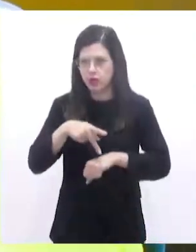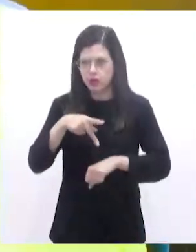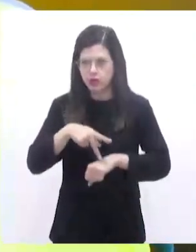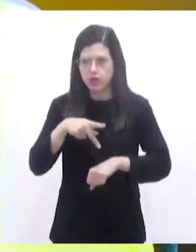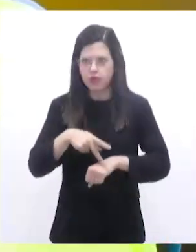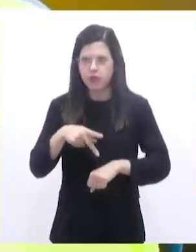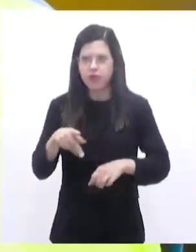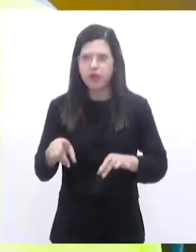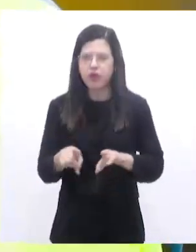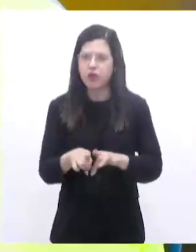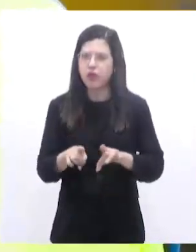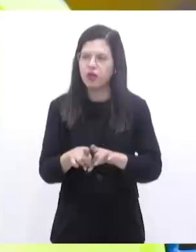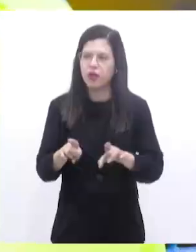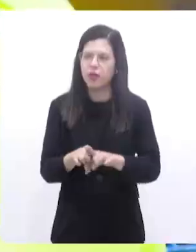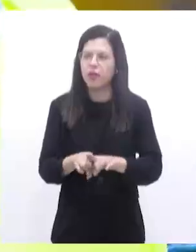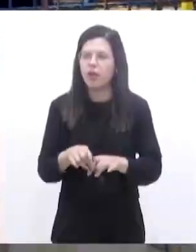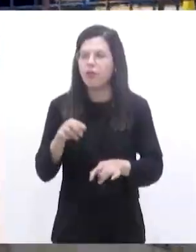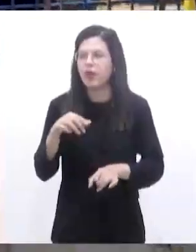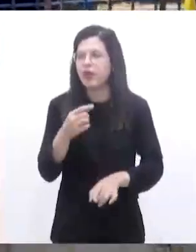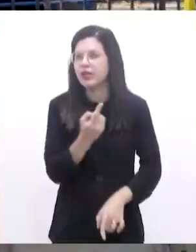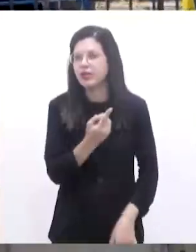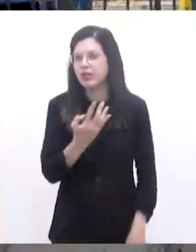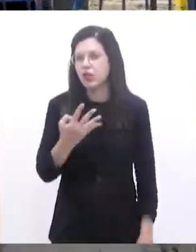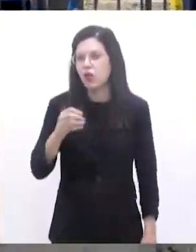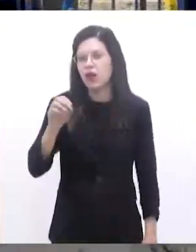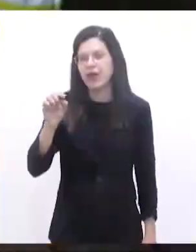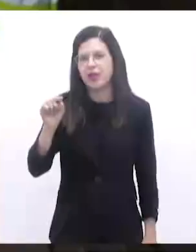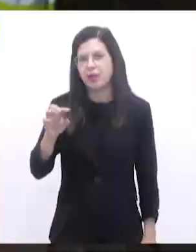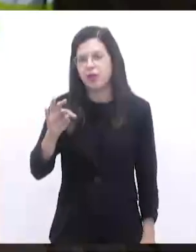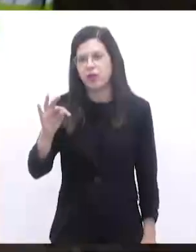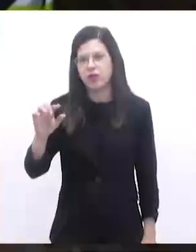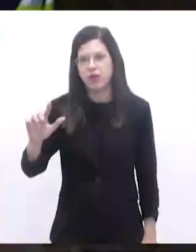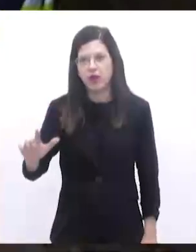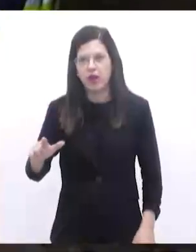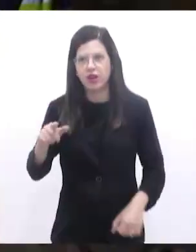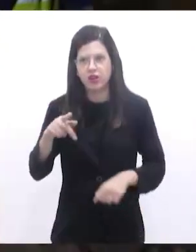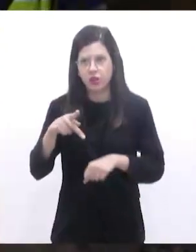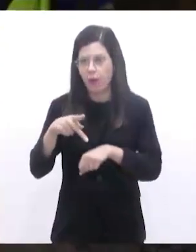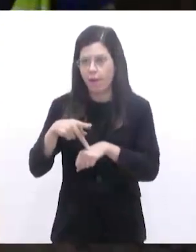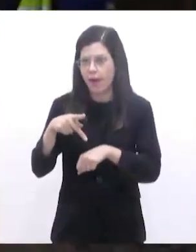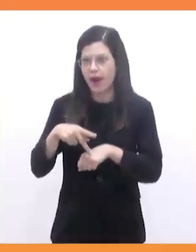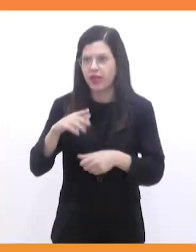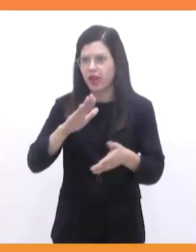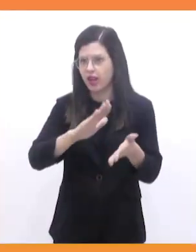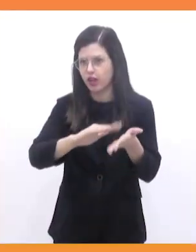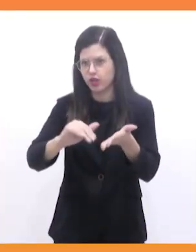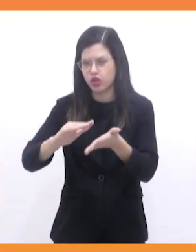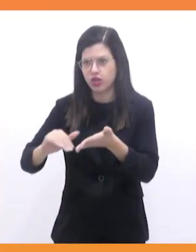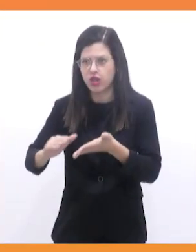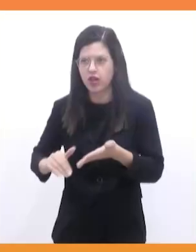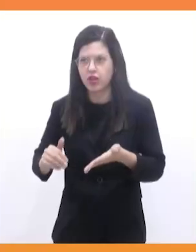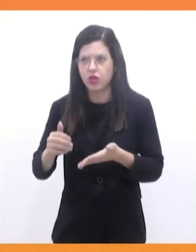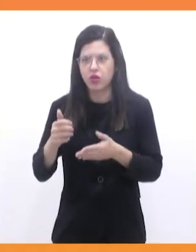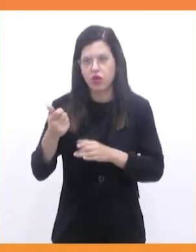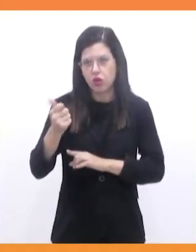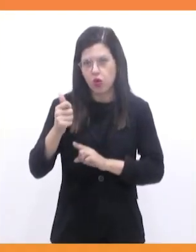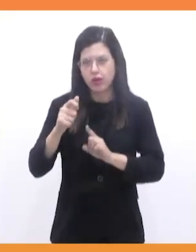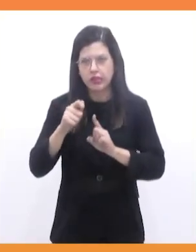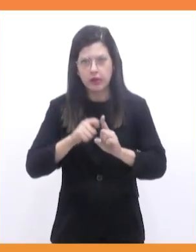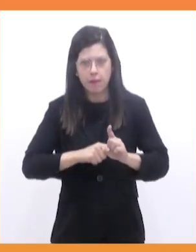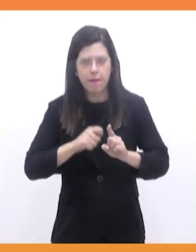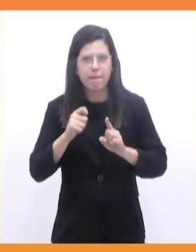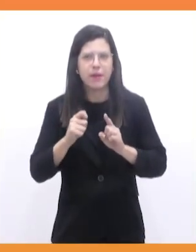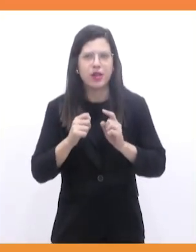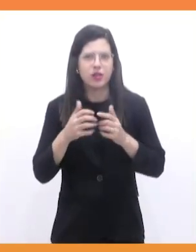do corpo da estação, com cerca de 140 mil toneladas de rocha que deverão ser retirados ao longo de 11 meses por